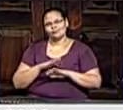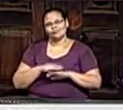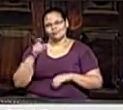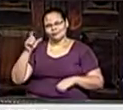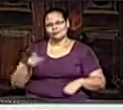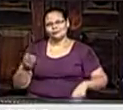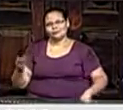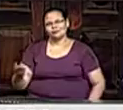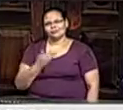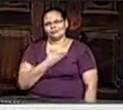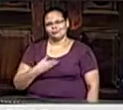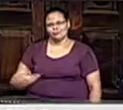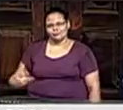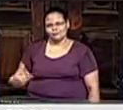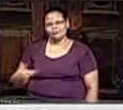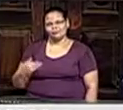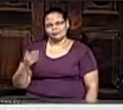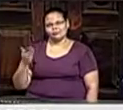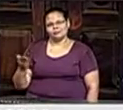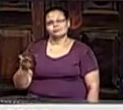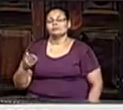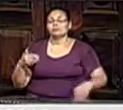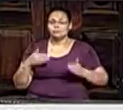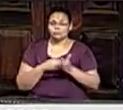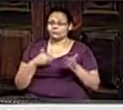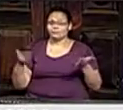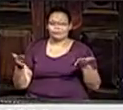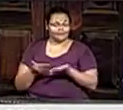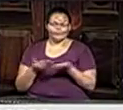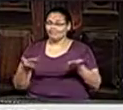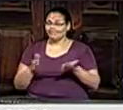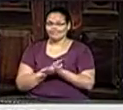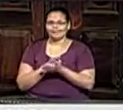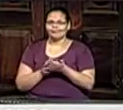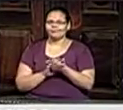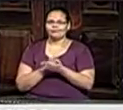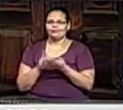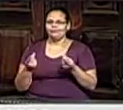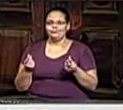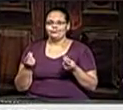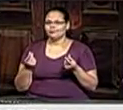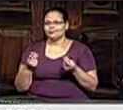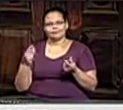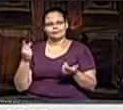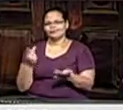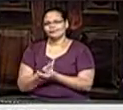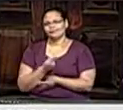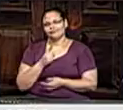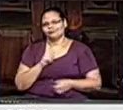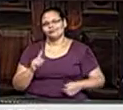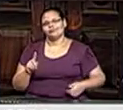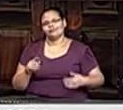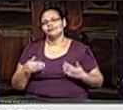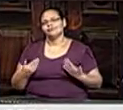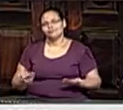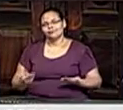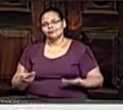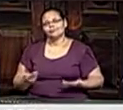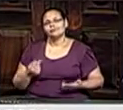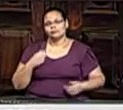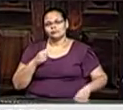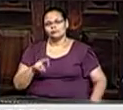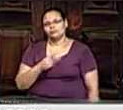poder público. E até hoje nada disso aconteceu.